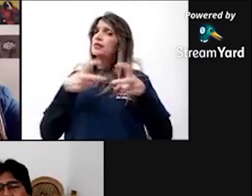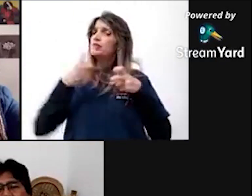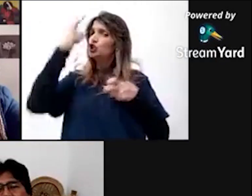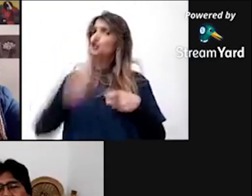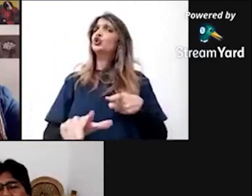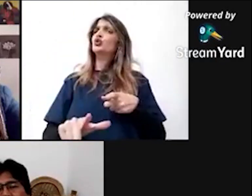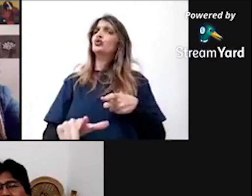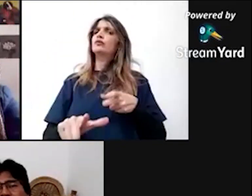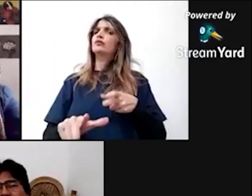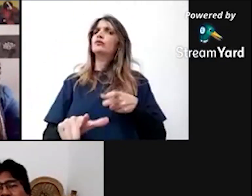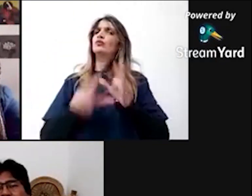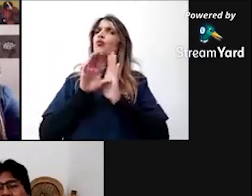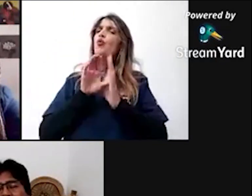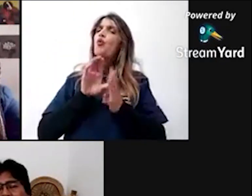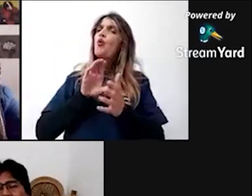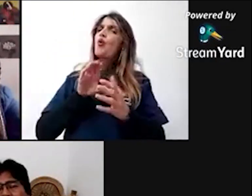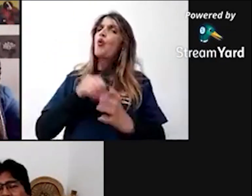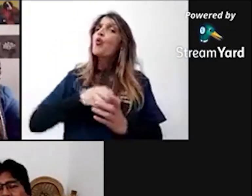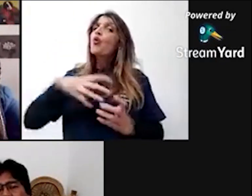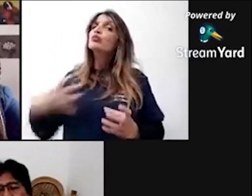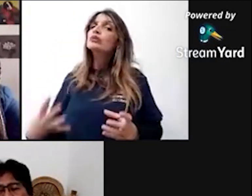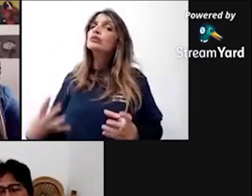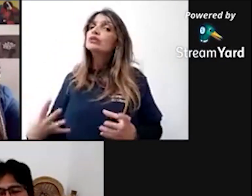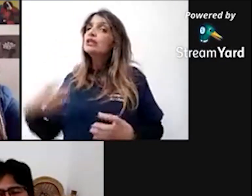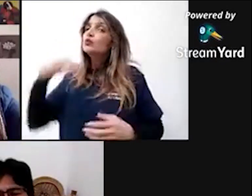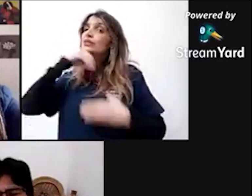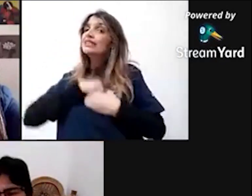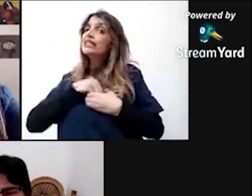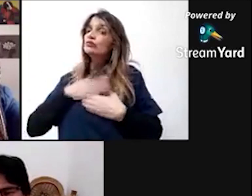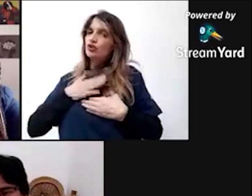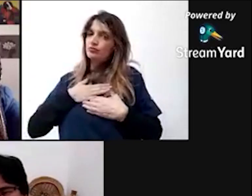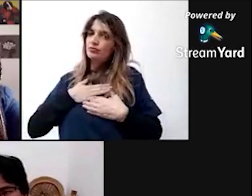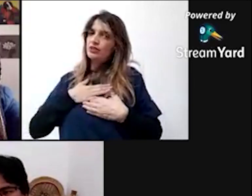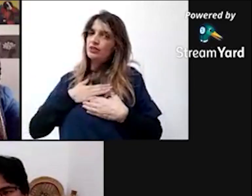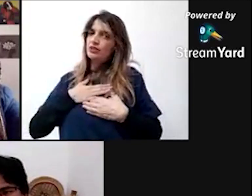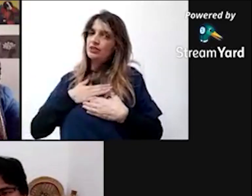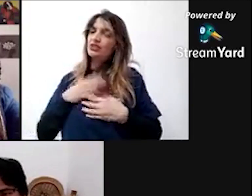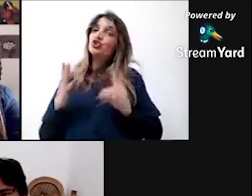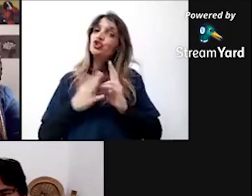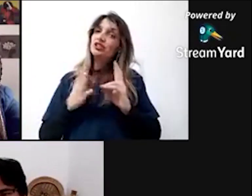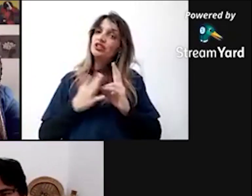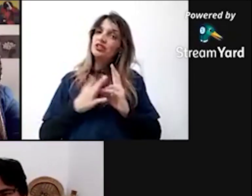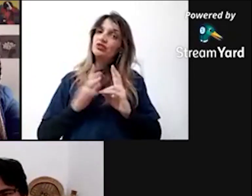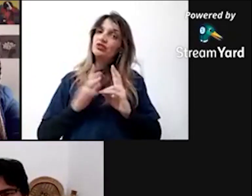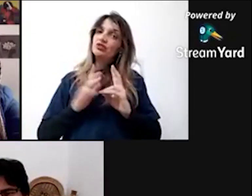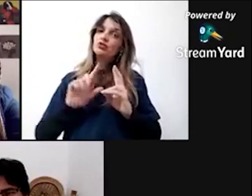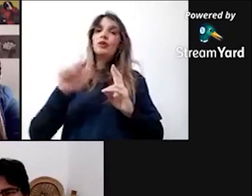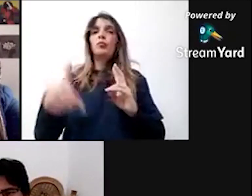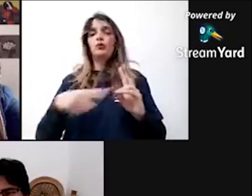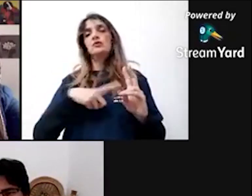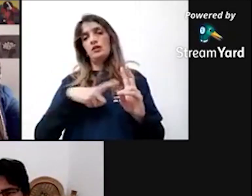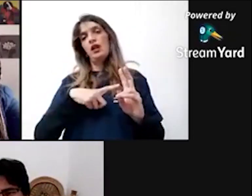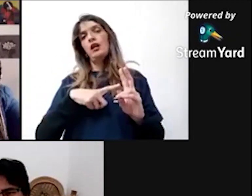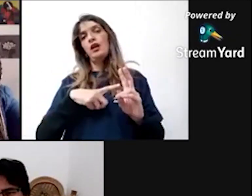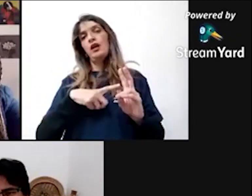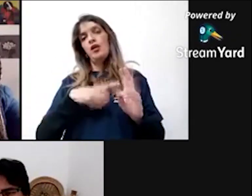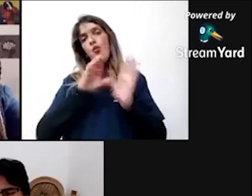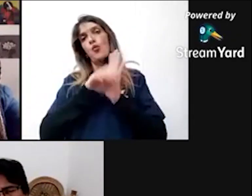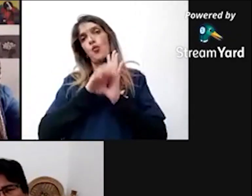que mora dentro de mim para depois buscar, procurar, e aí entra o conteúdo, buscar